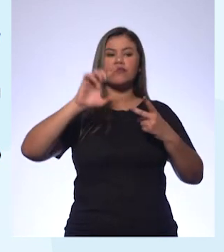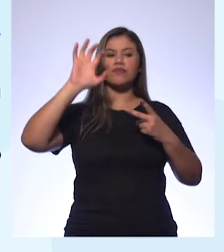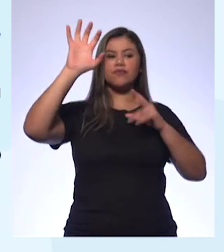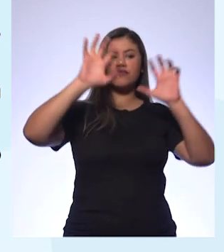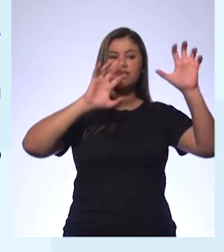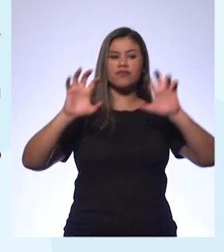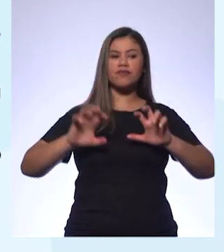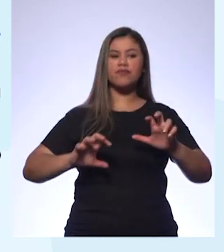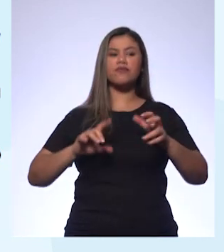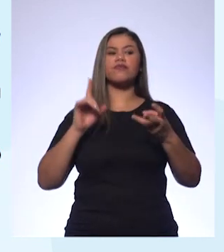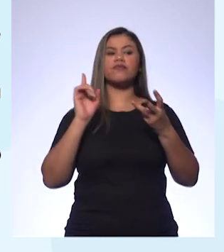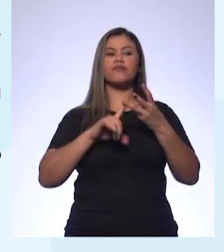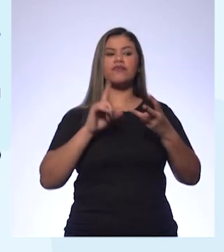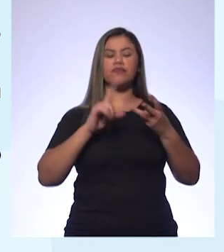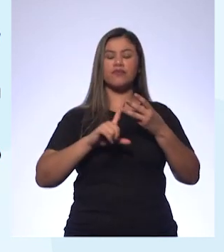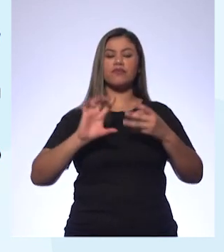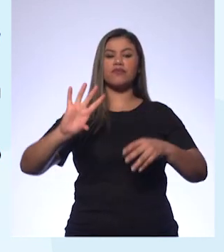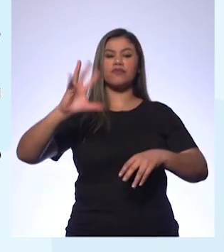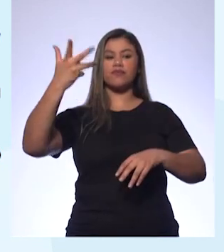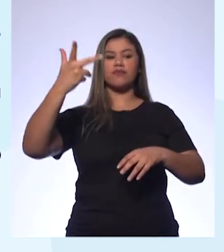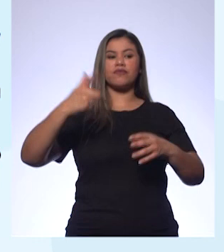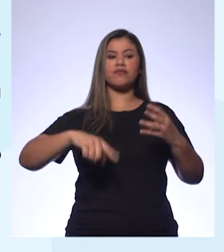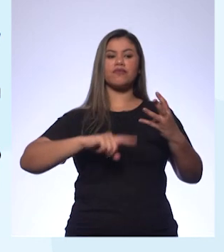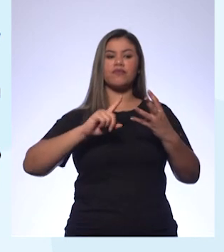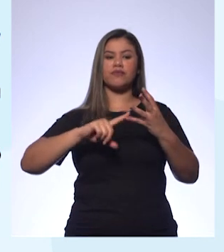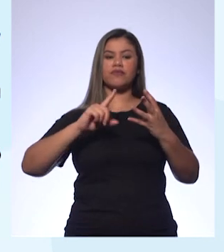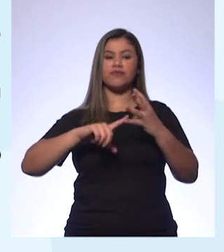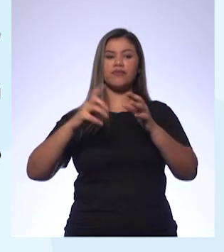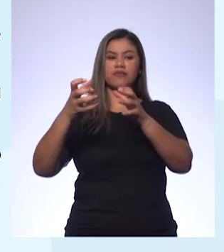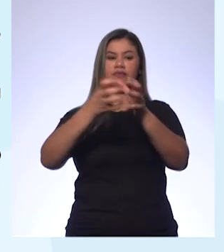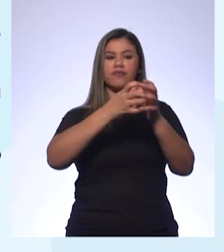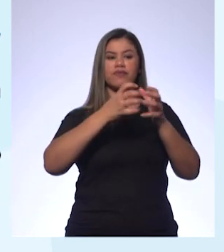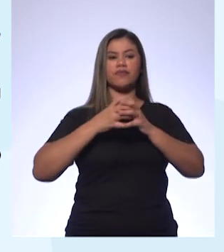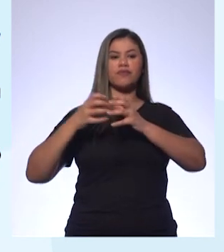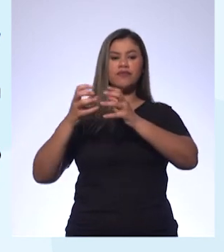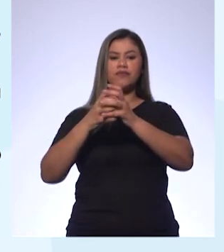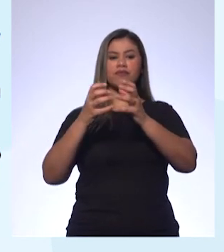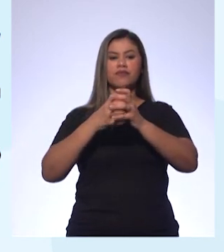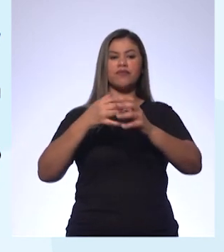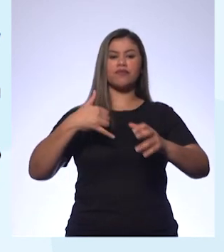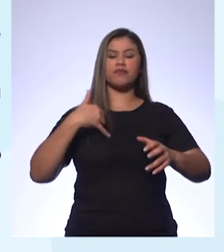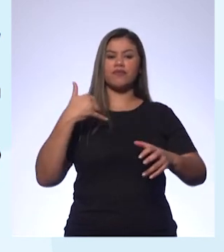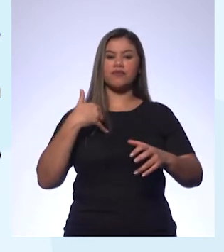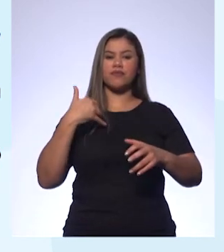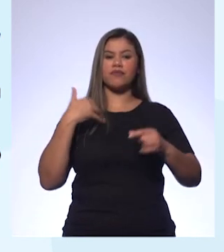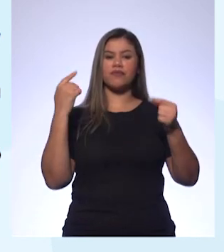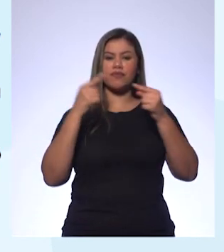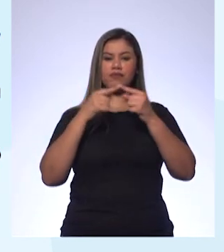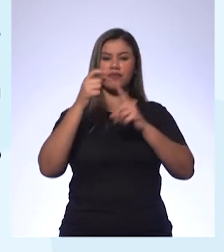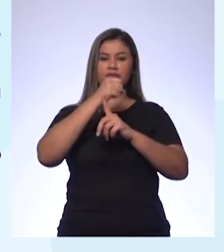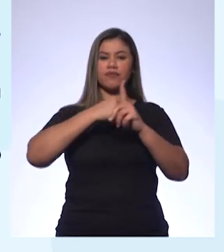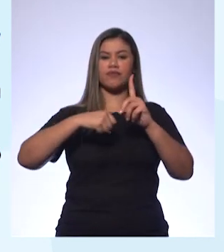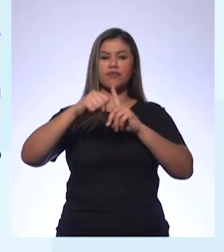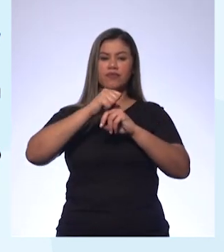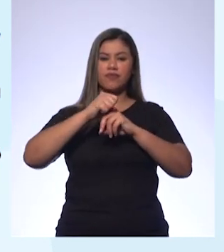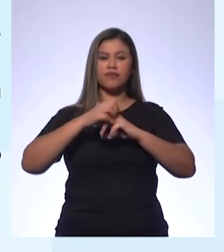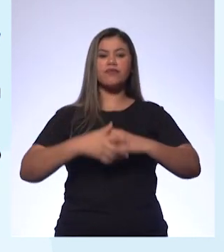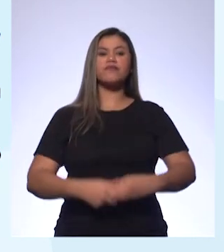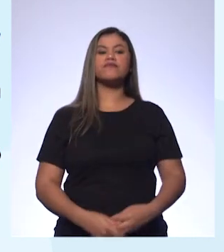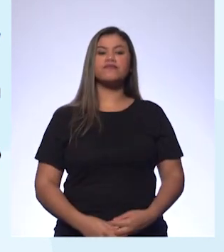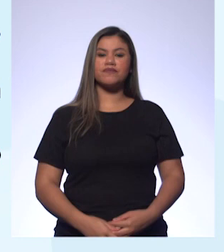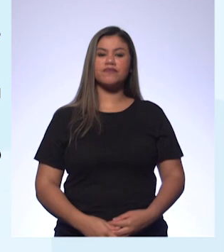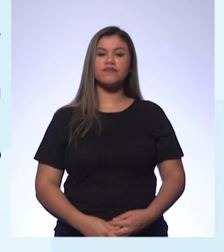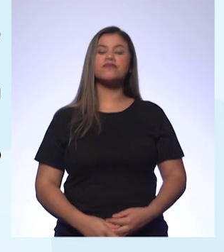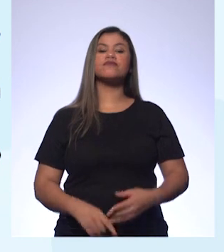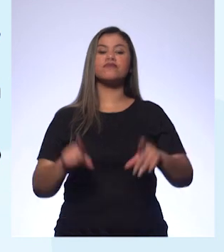ou geográfica, situacional e grupo etário, que entra aí no, também no social, né? Mas temos o que?